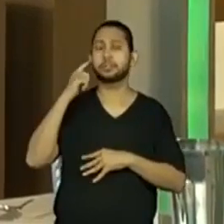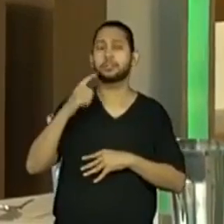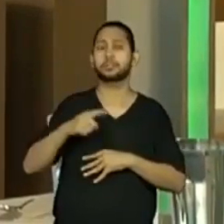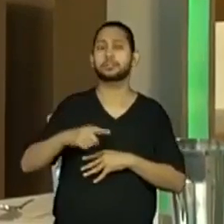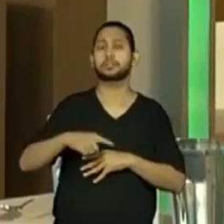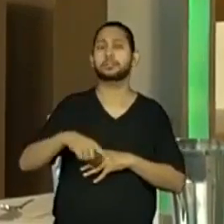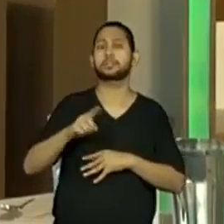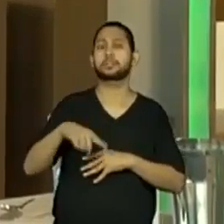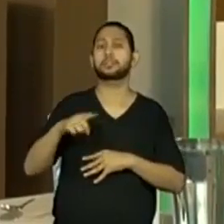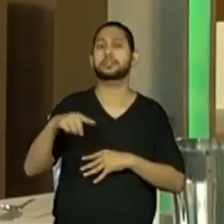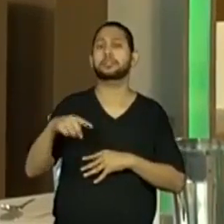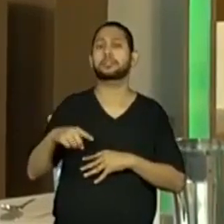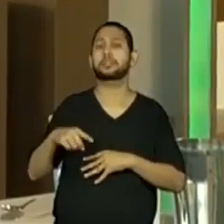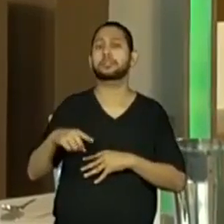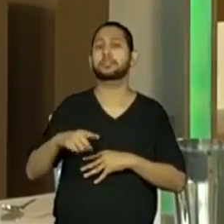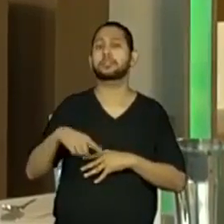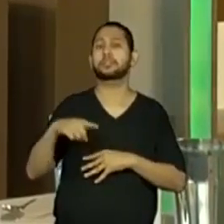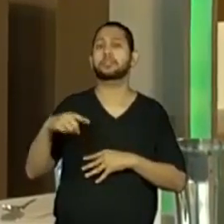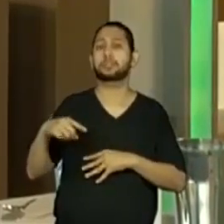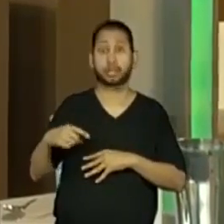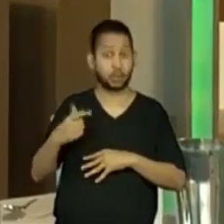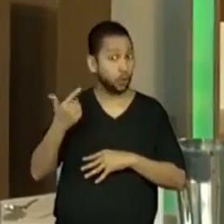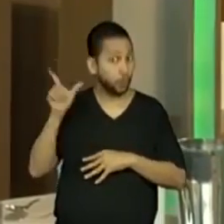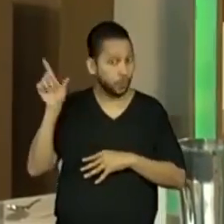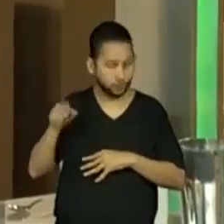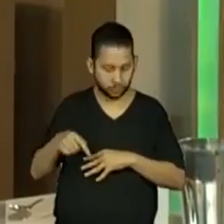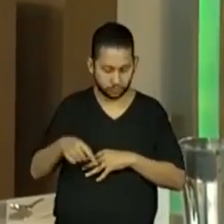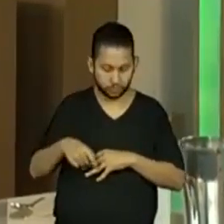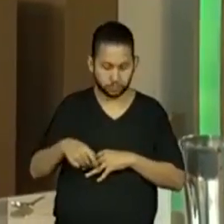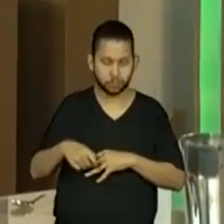Primeira corda. Agora vamos ver outra corda.